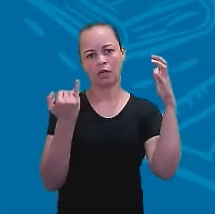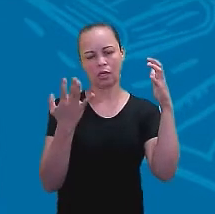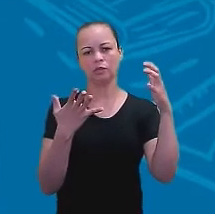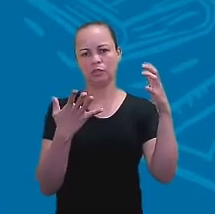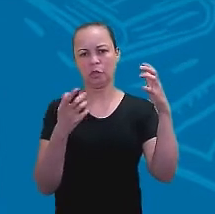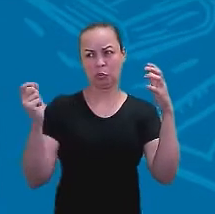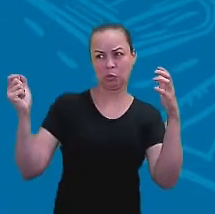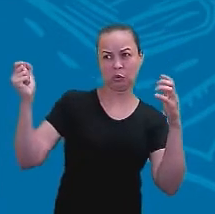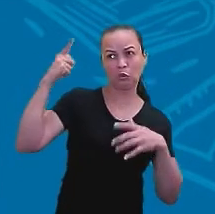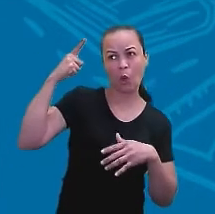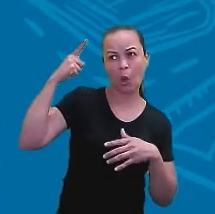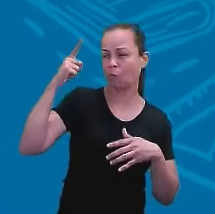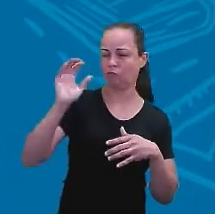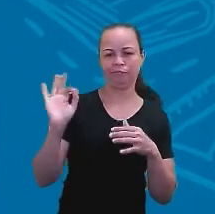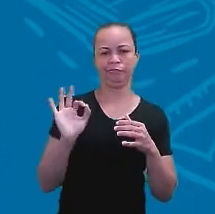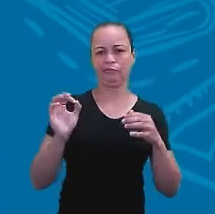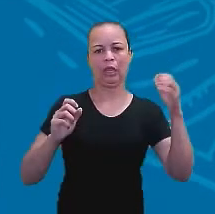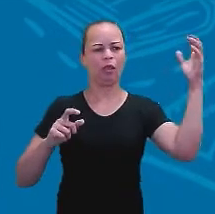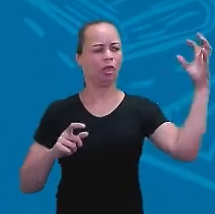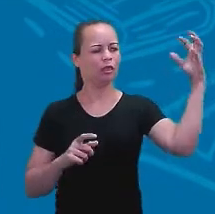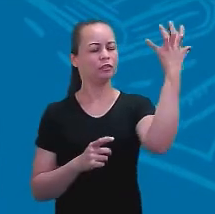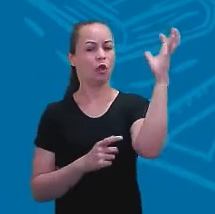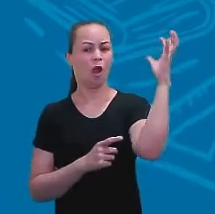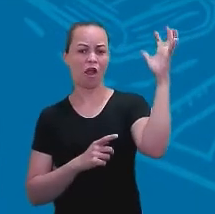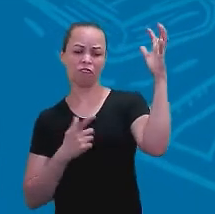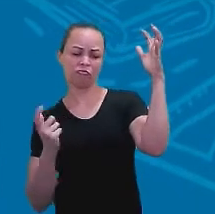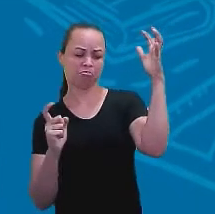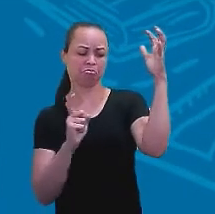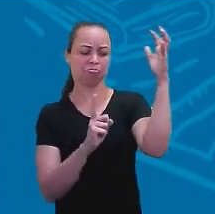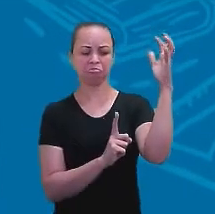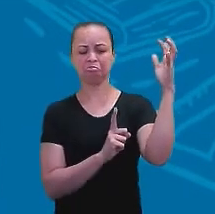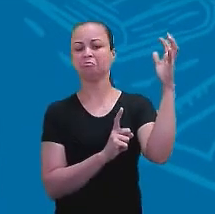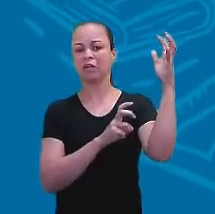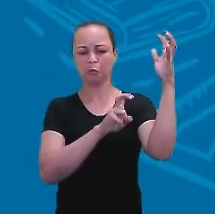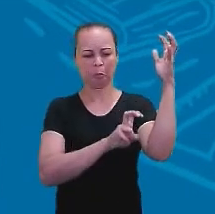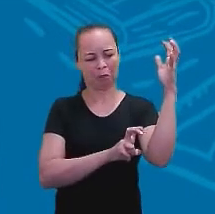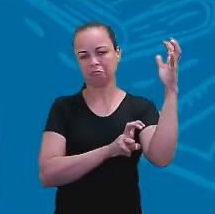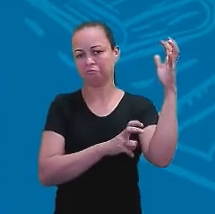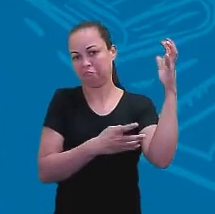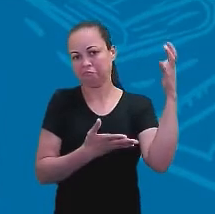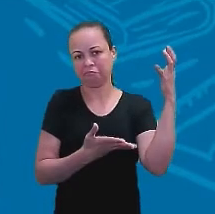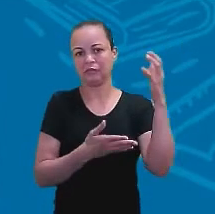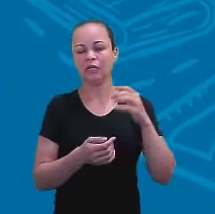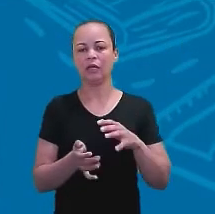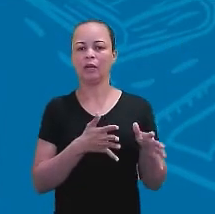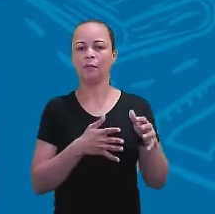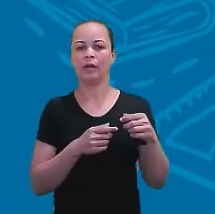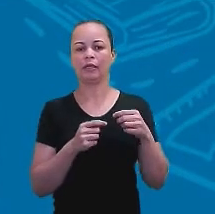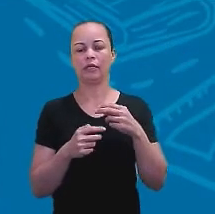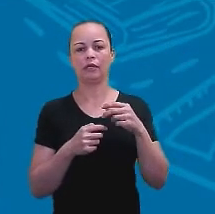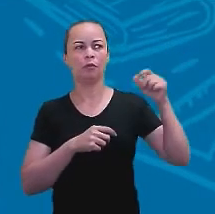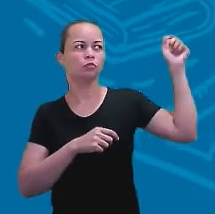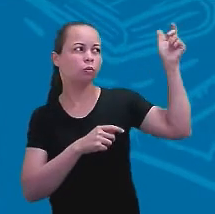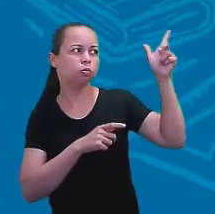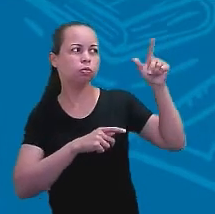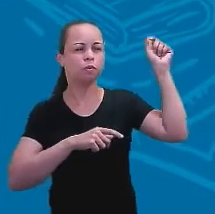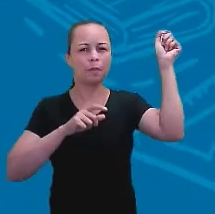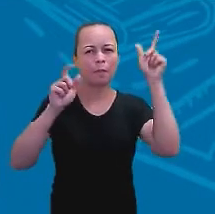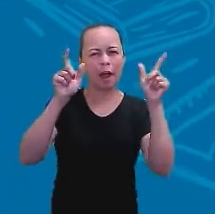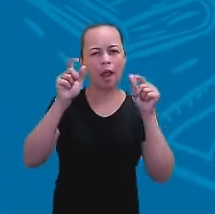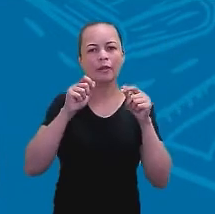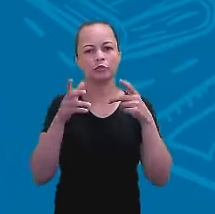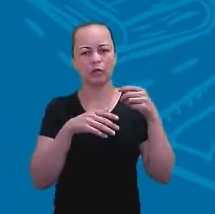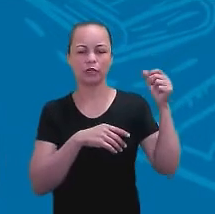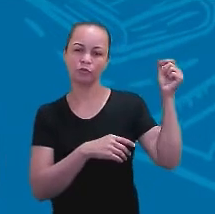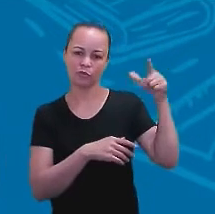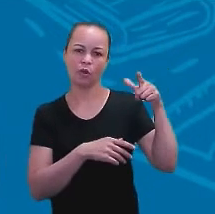tá ok? Para evitarmos justamente estarmos nos expondo diretamente a esses raios